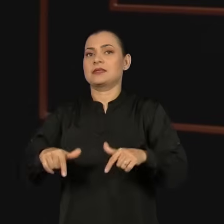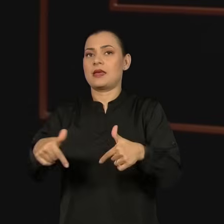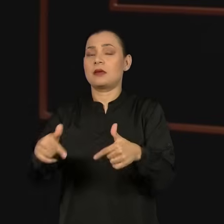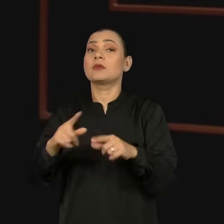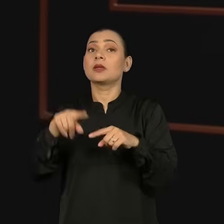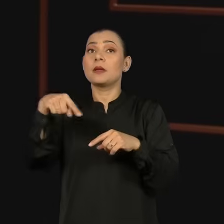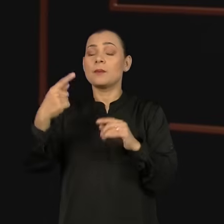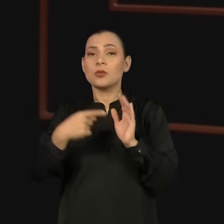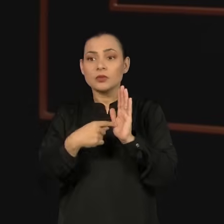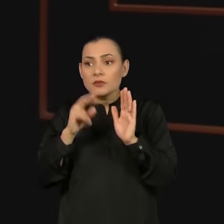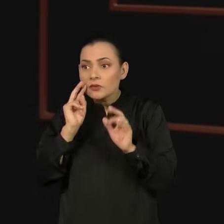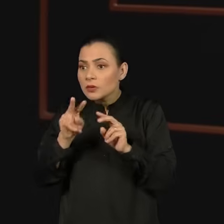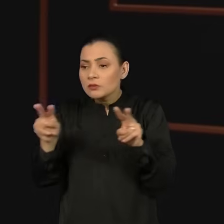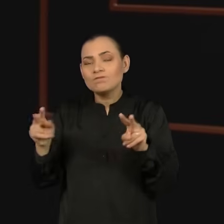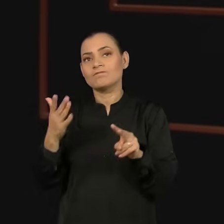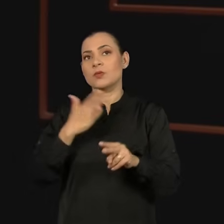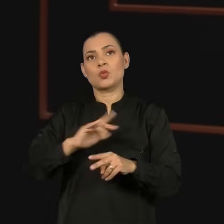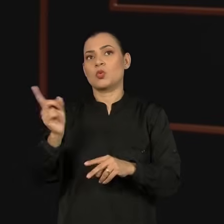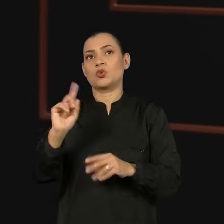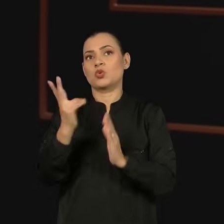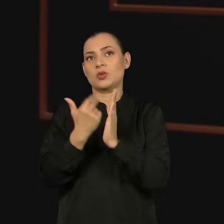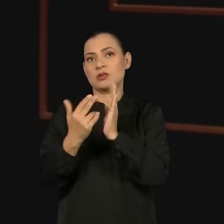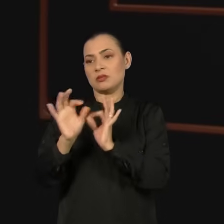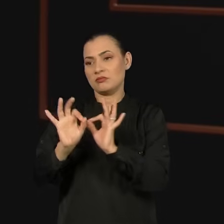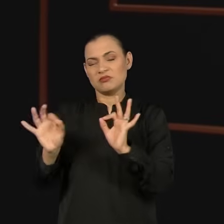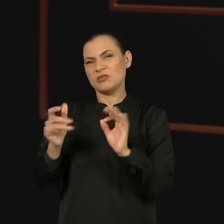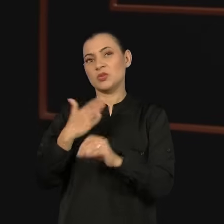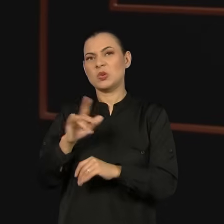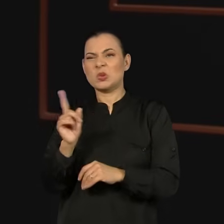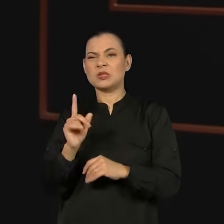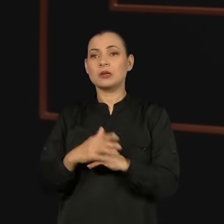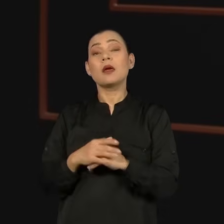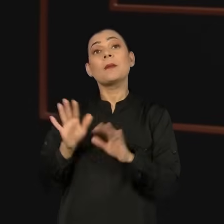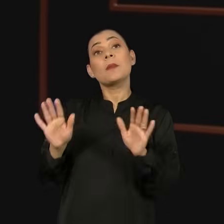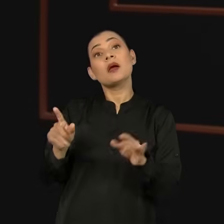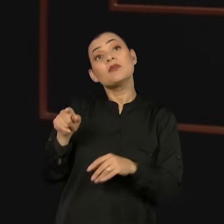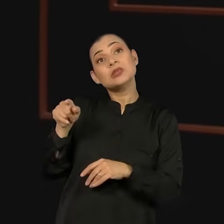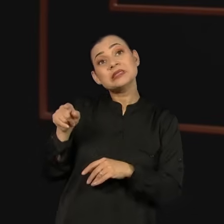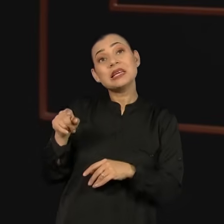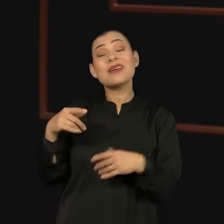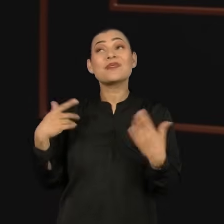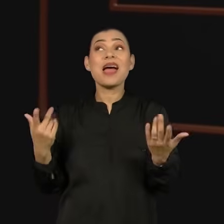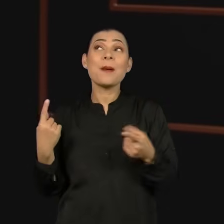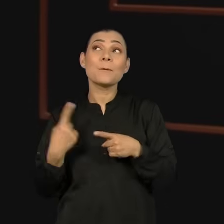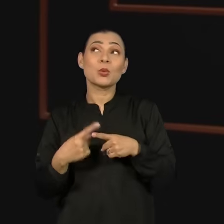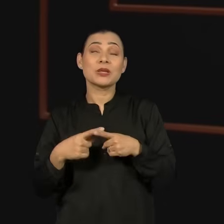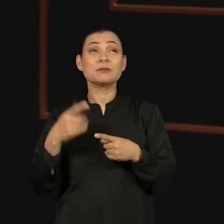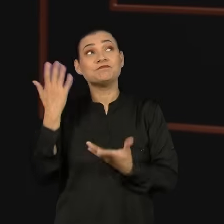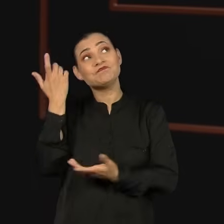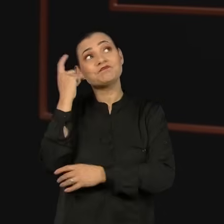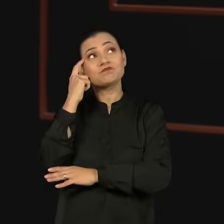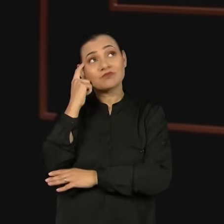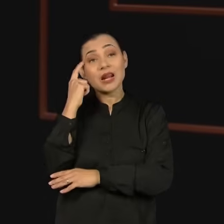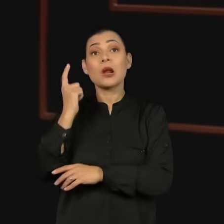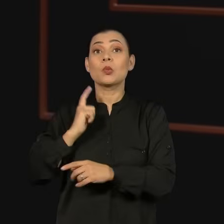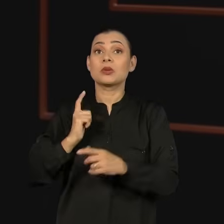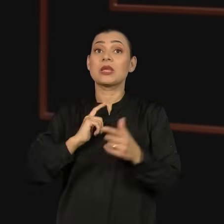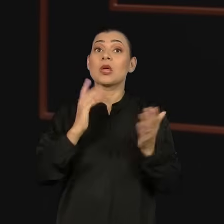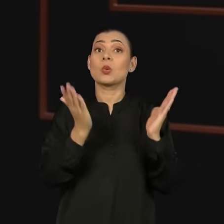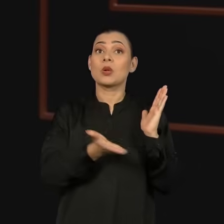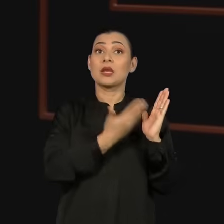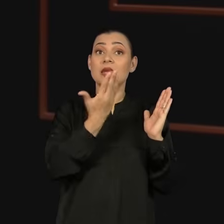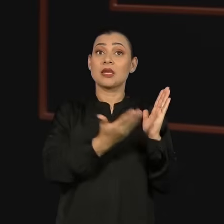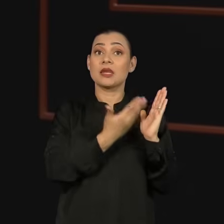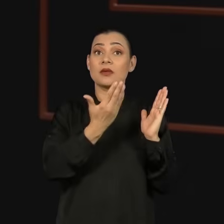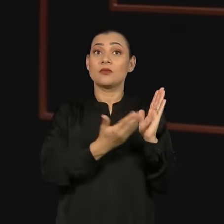as ilustrações, já não gostou. E aí ela falou assim, e você... Não, sabe o que é? É que eu tenho um livro, que é o meu